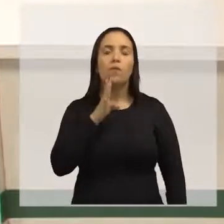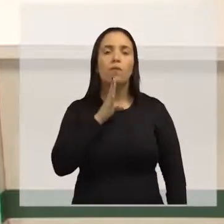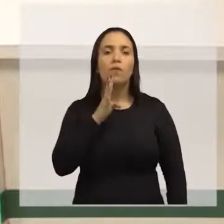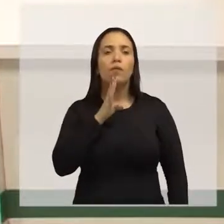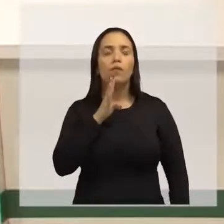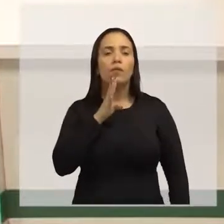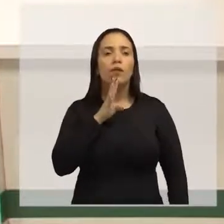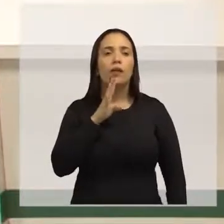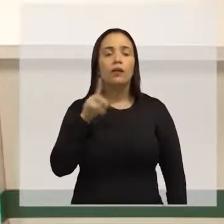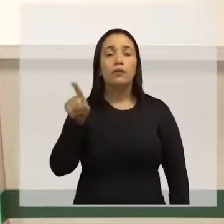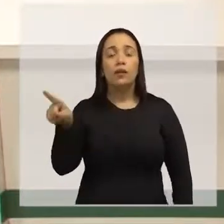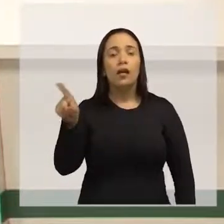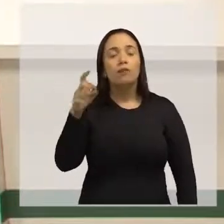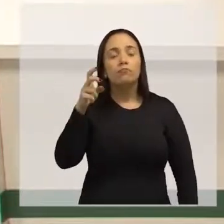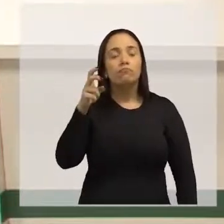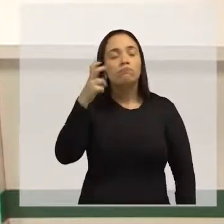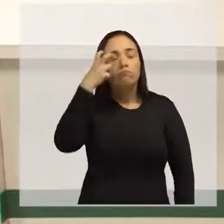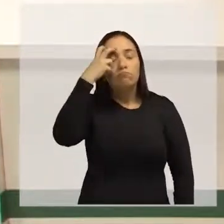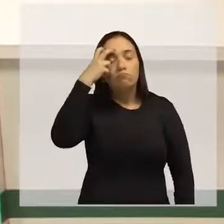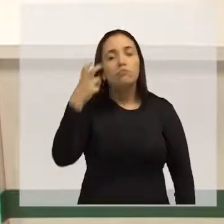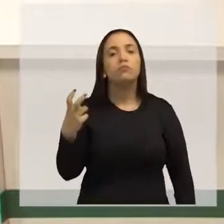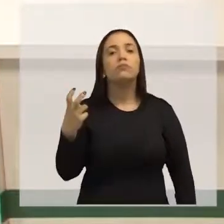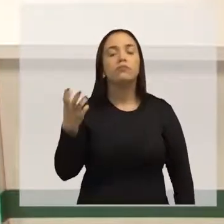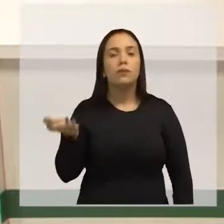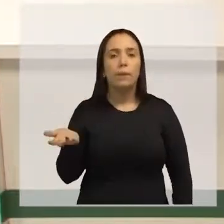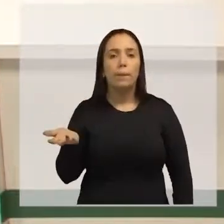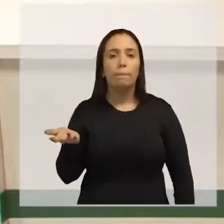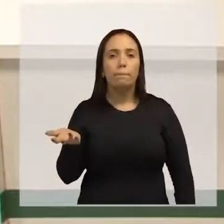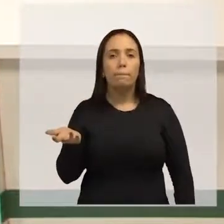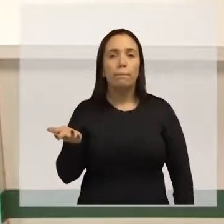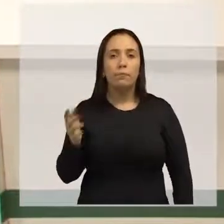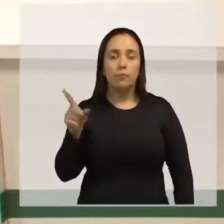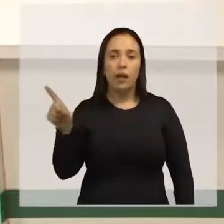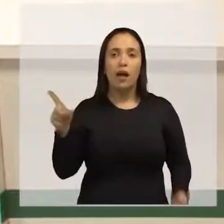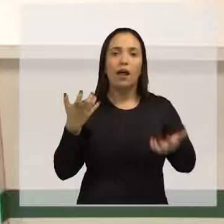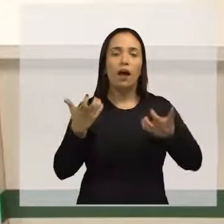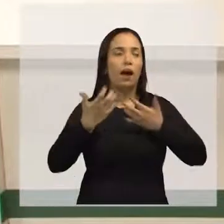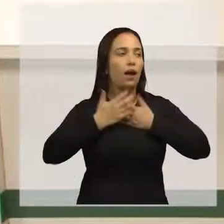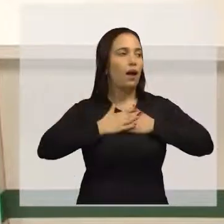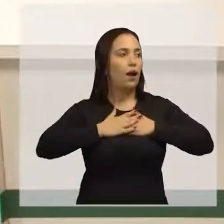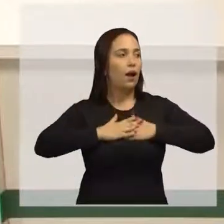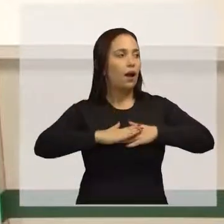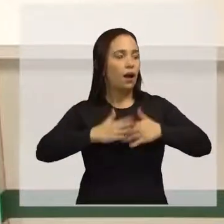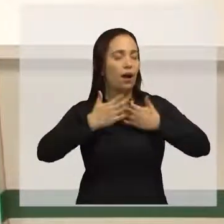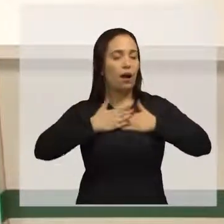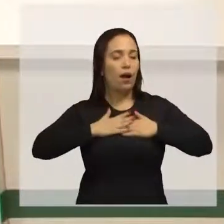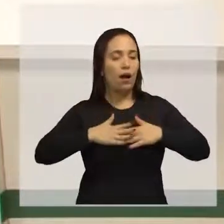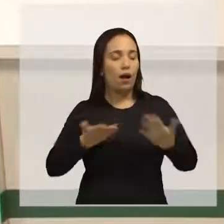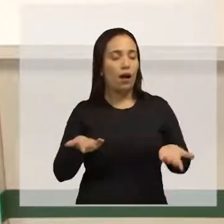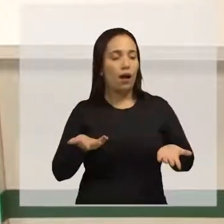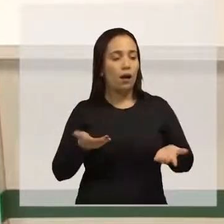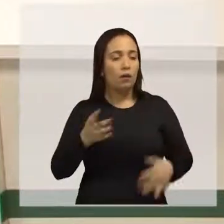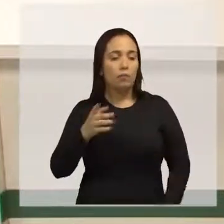com a inteligência do Luiz. Por que é que você está dizendo? O Luiz, ele quer tranquilidade. Ele diz, eu chegar no shopping, eu desço na porta.